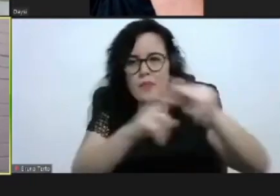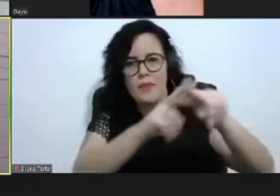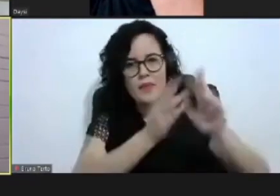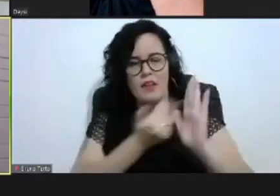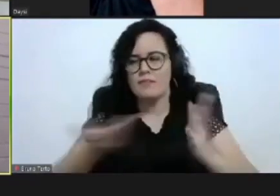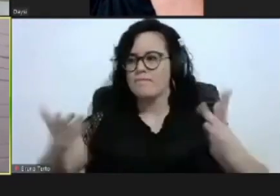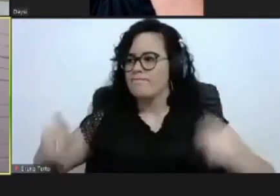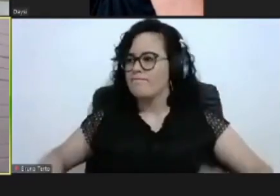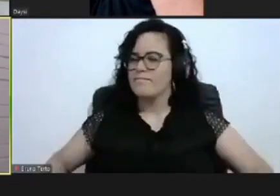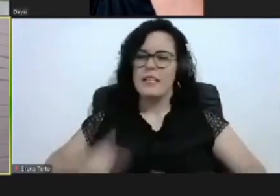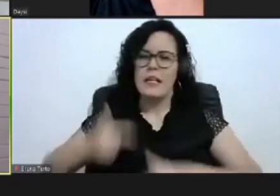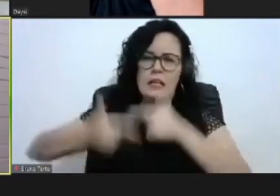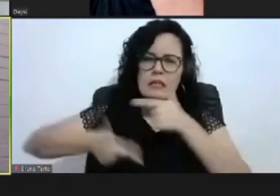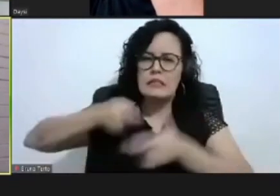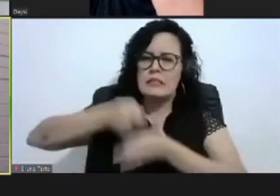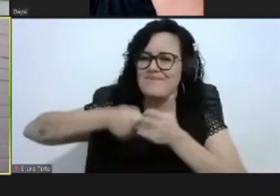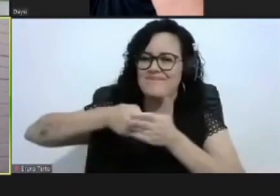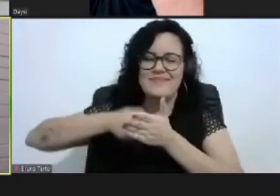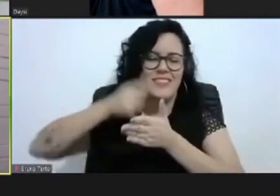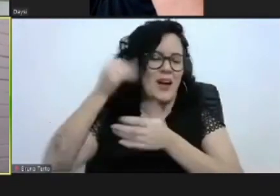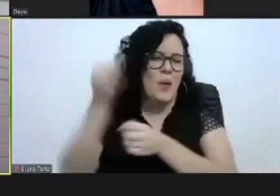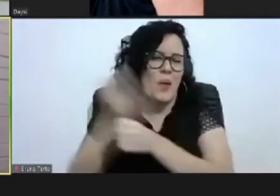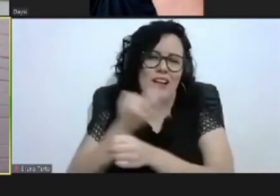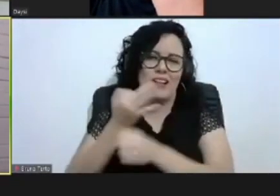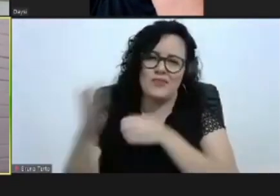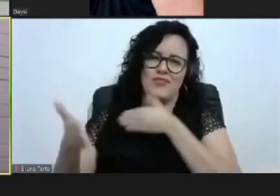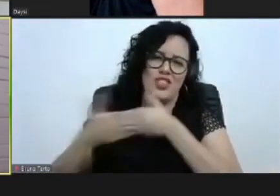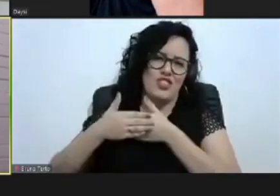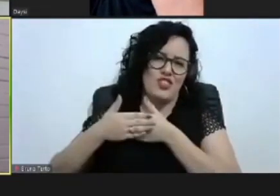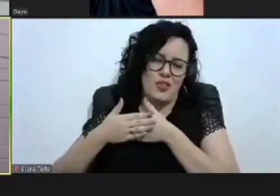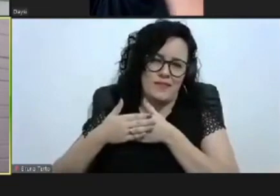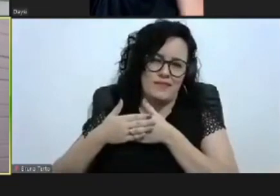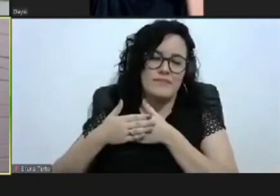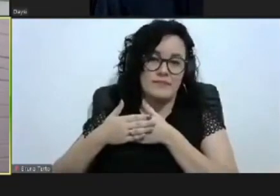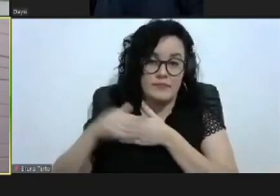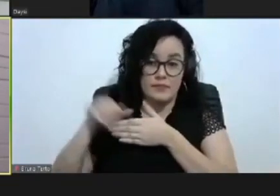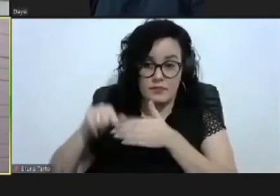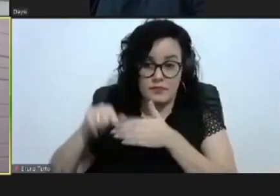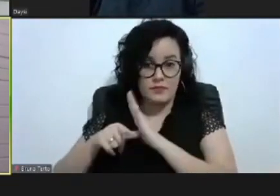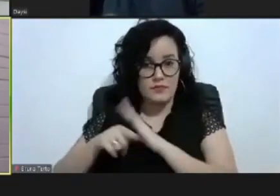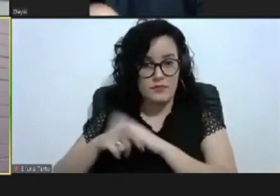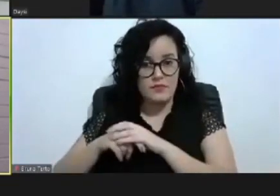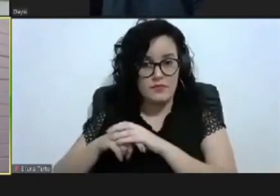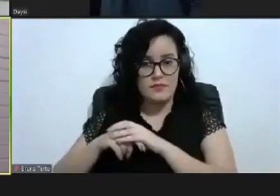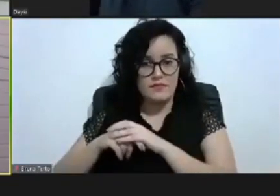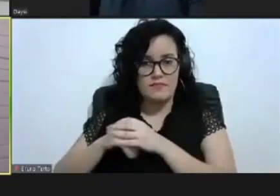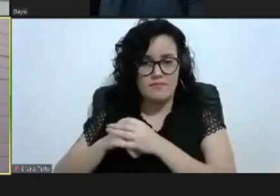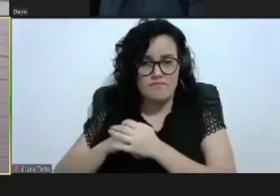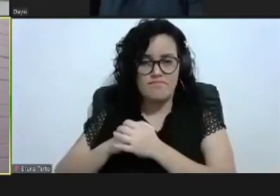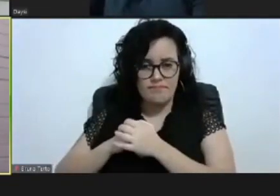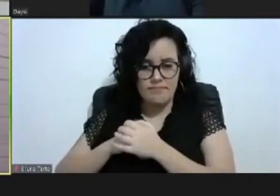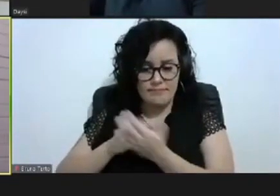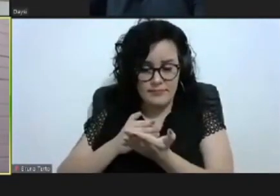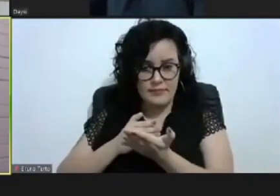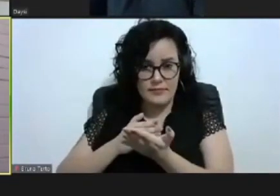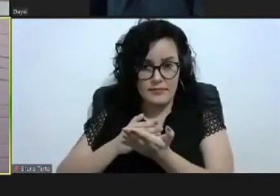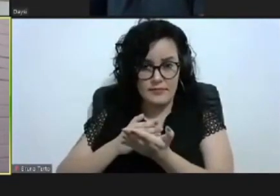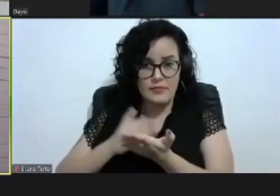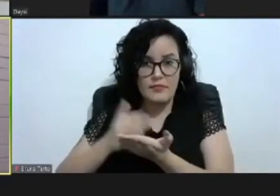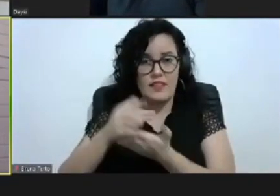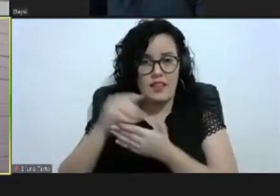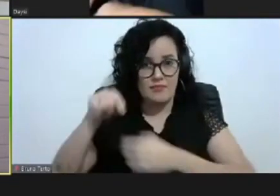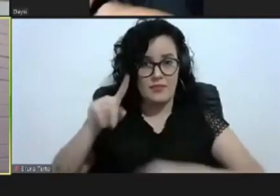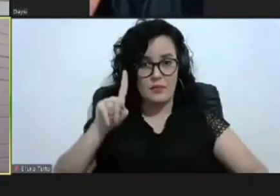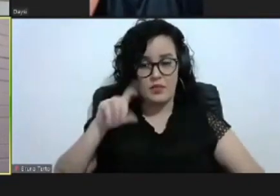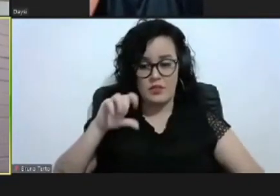editora. E meu pai, anos depois, enfim, né, na época que sai, ainda dentro do golpe, quando